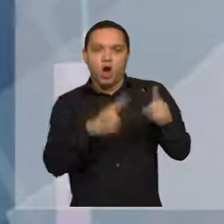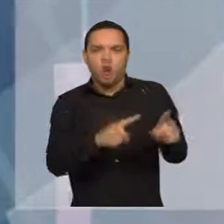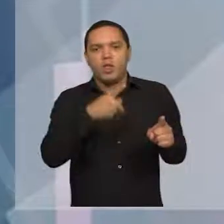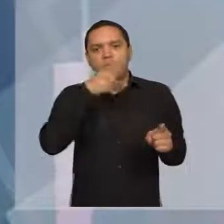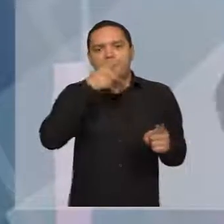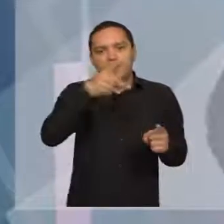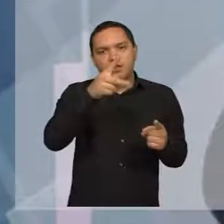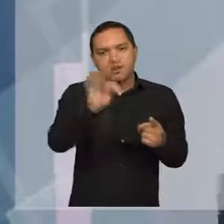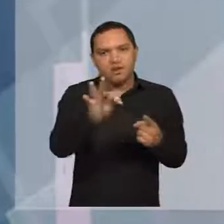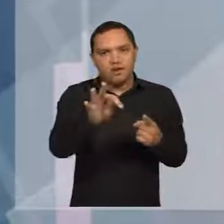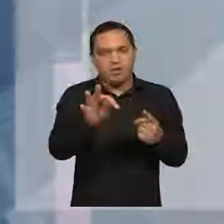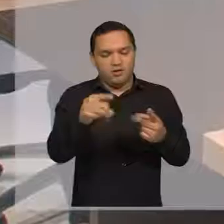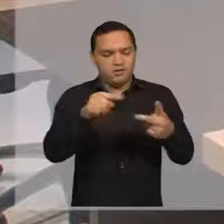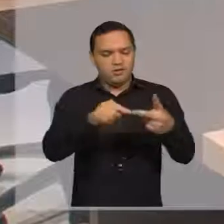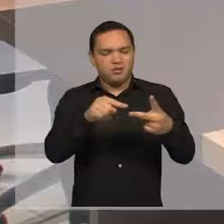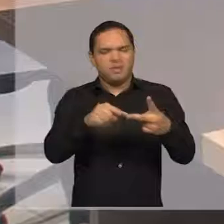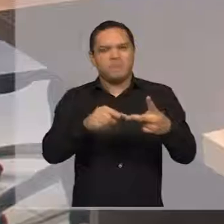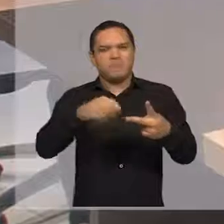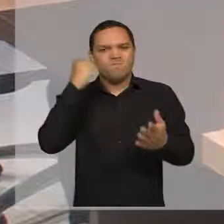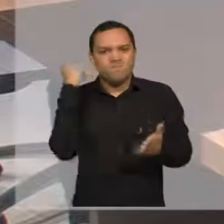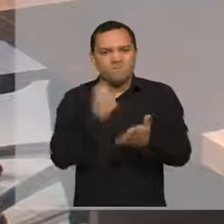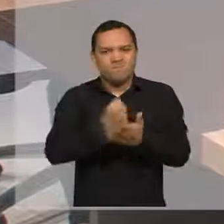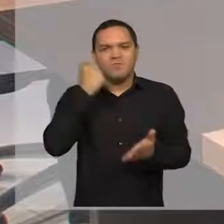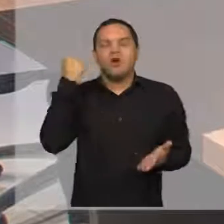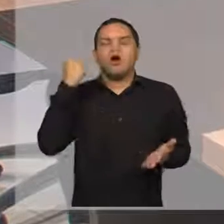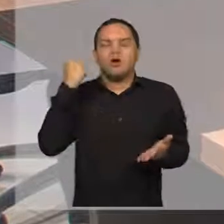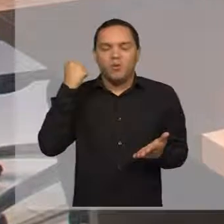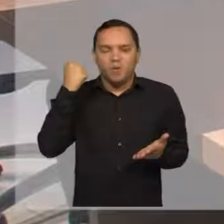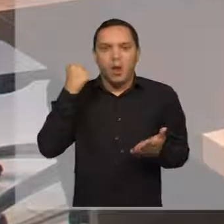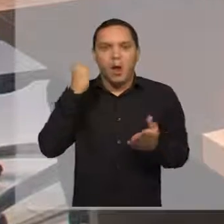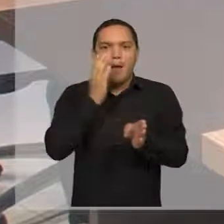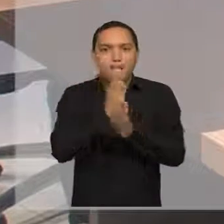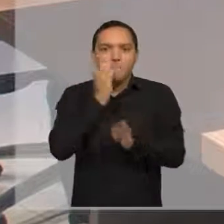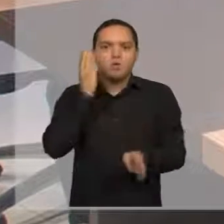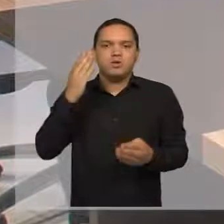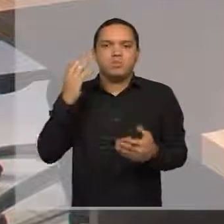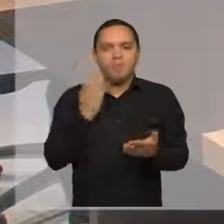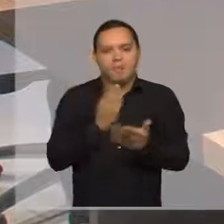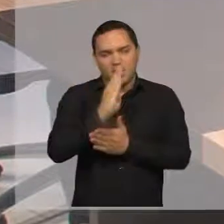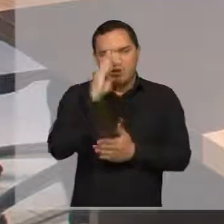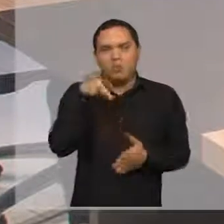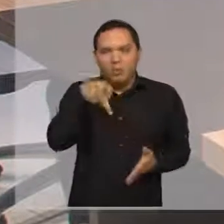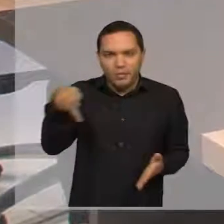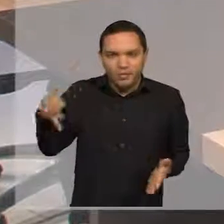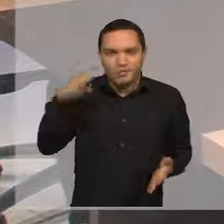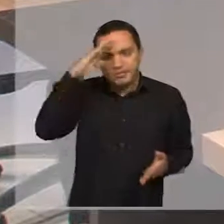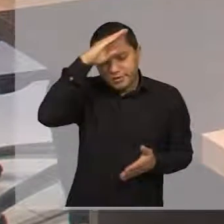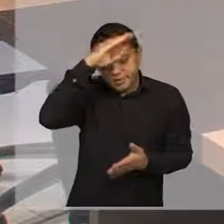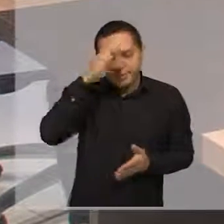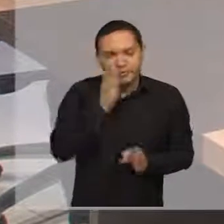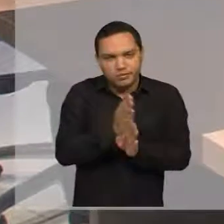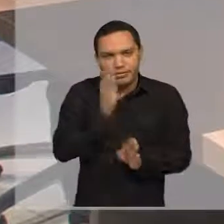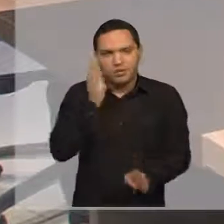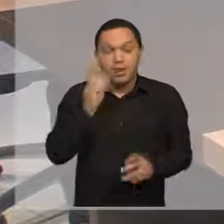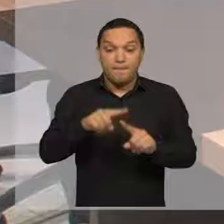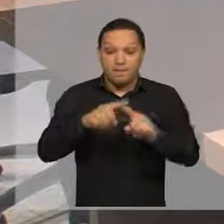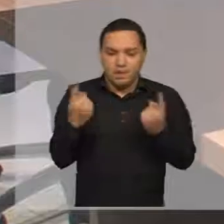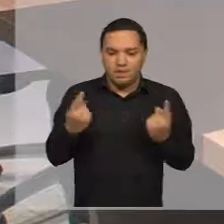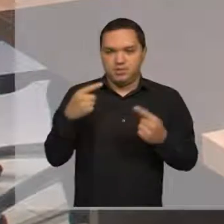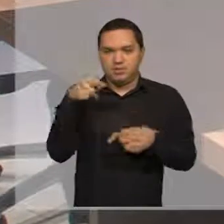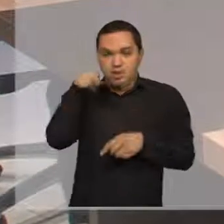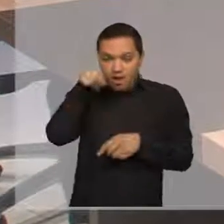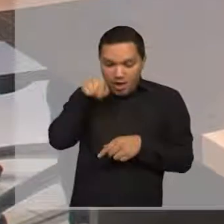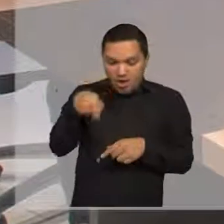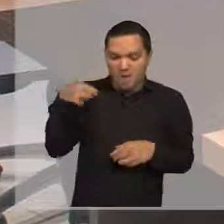que realmente marcou de forma definitiva a campanha dele. Mas, em termos de planejamento, de